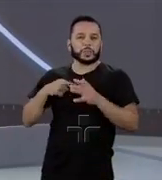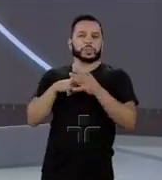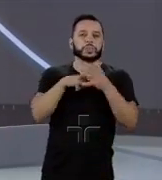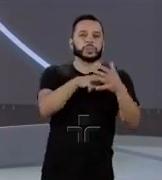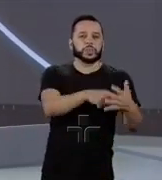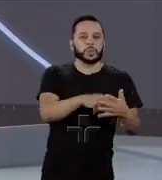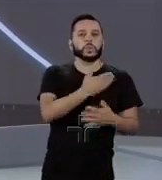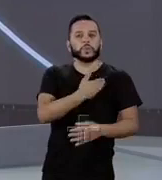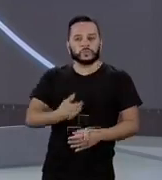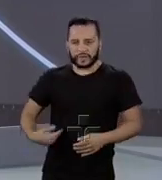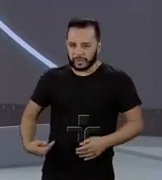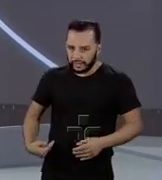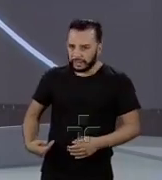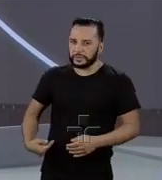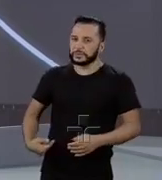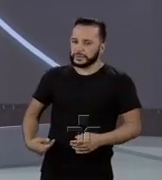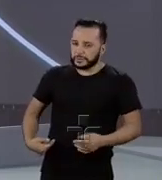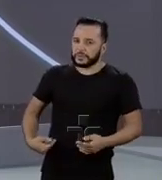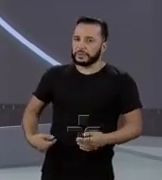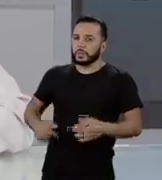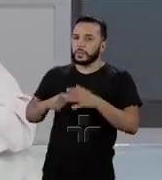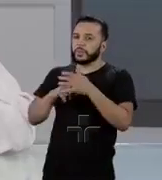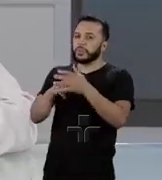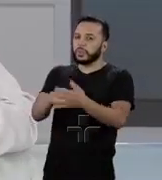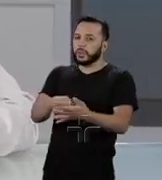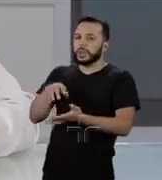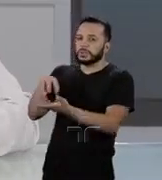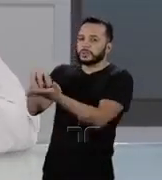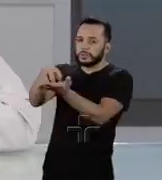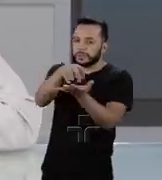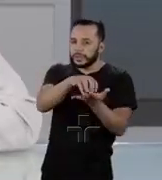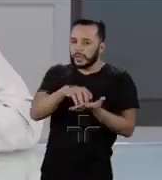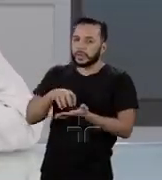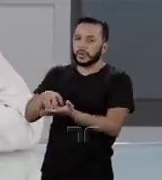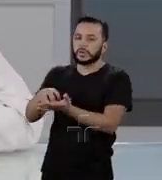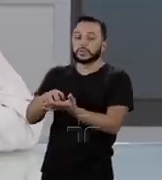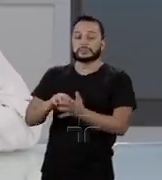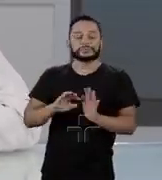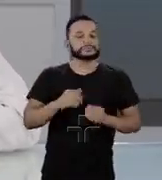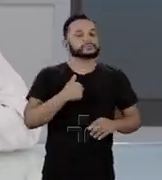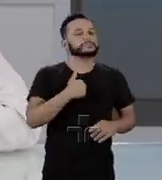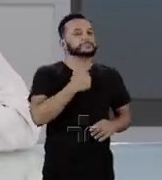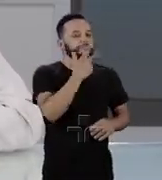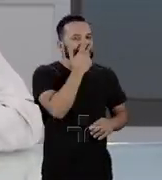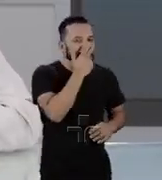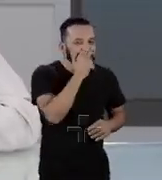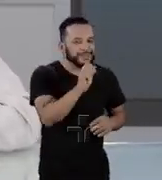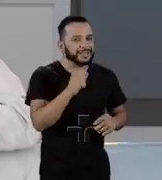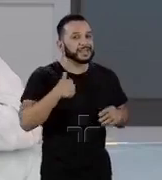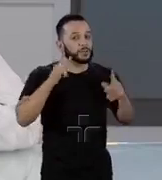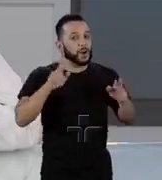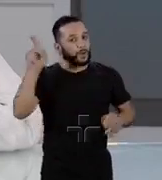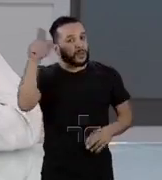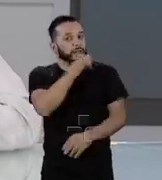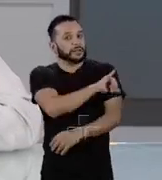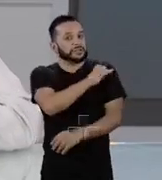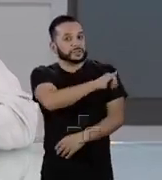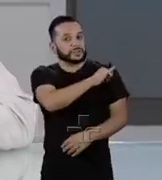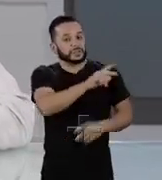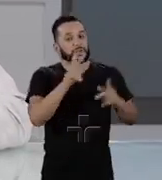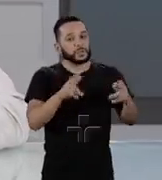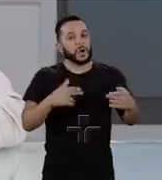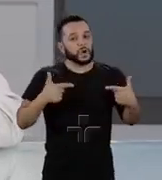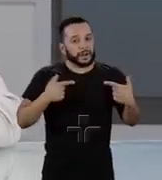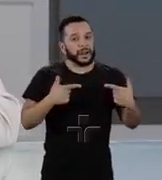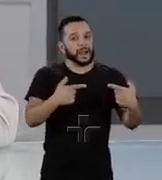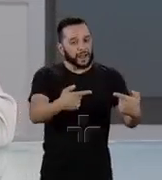que atacam instituições? Aparentemente está dentro do contexto da guerra do crime contra o Estado, né? Porque o Rio de Janeiro vive uma situação de guerra do